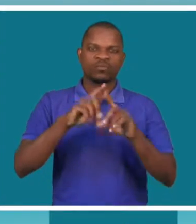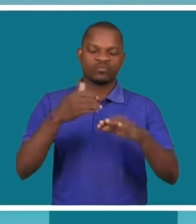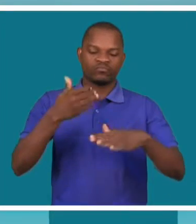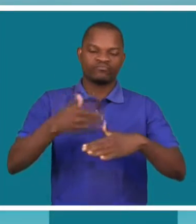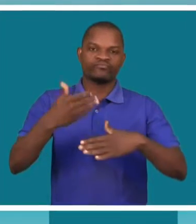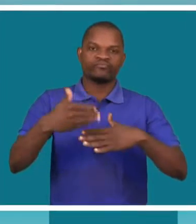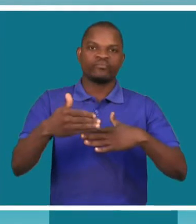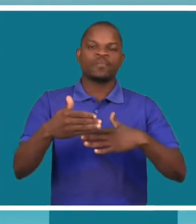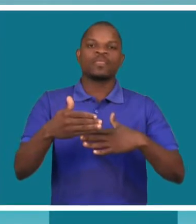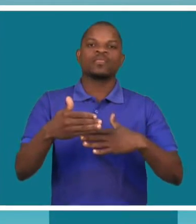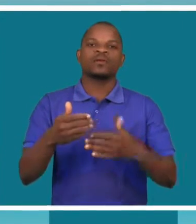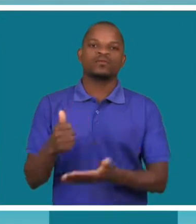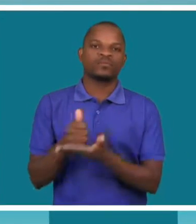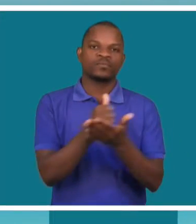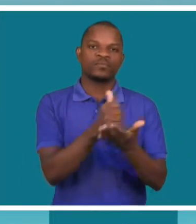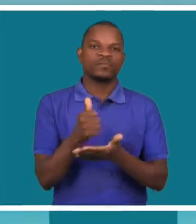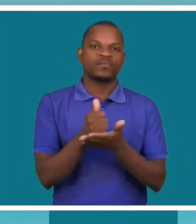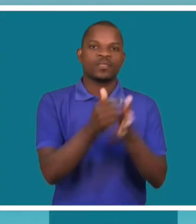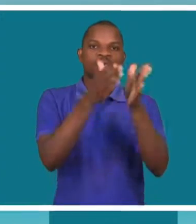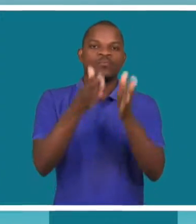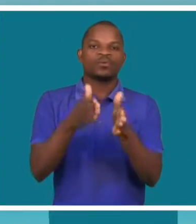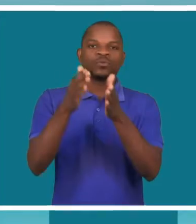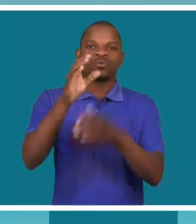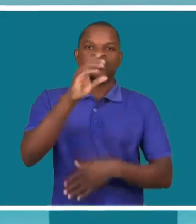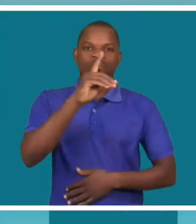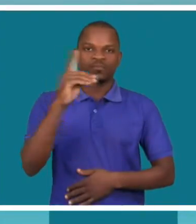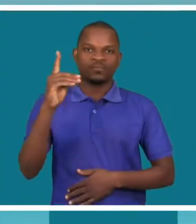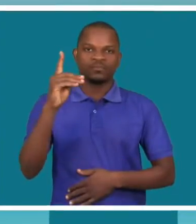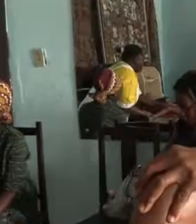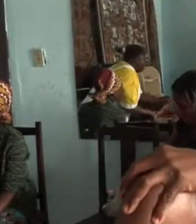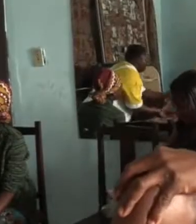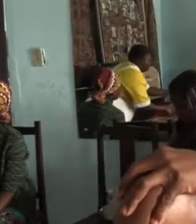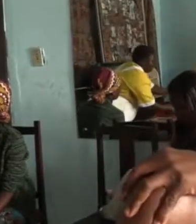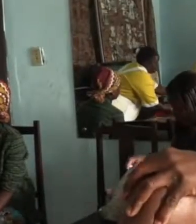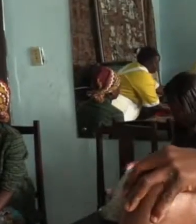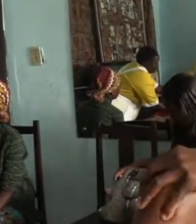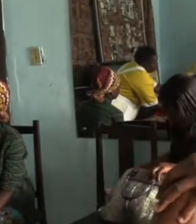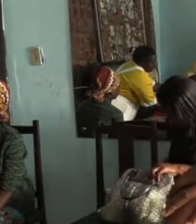a dia que esse centro tem a ajudar as pessoas com deficiência a se reabilitar.